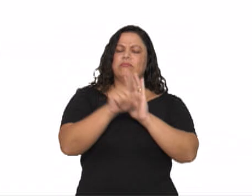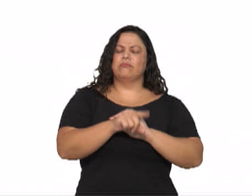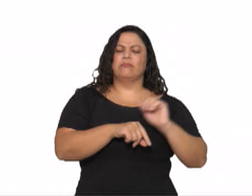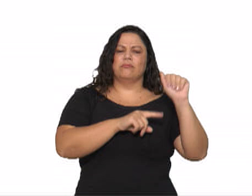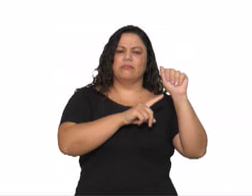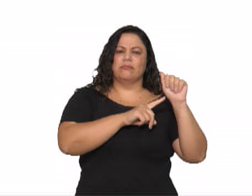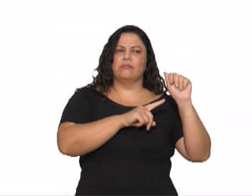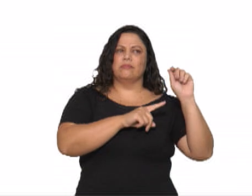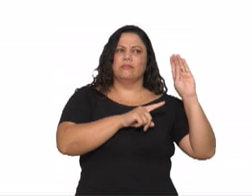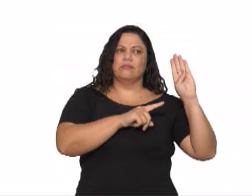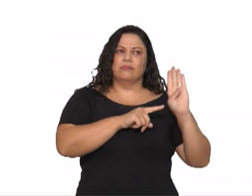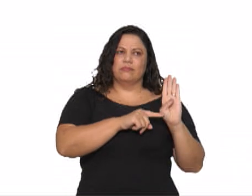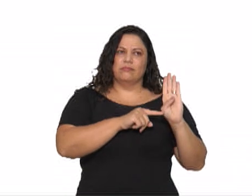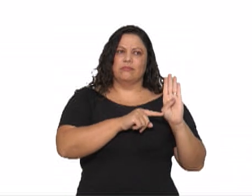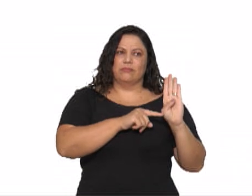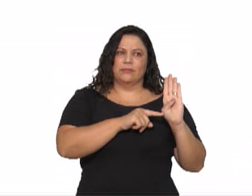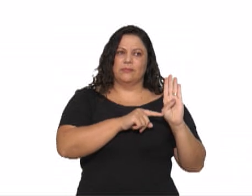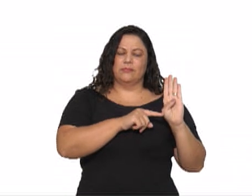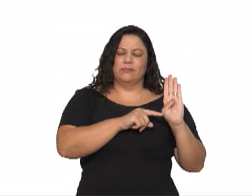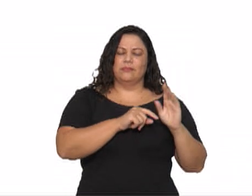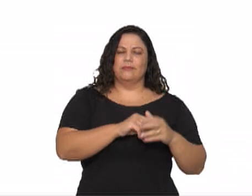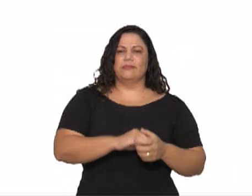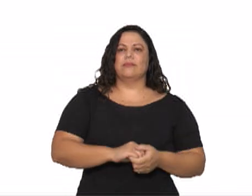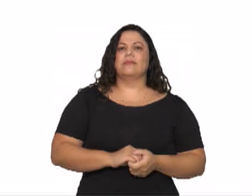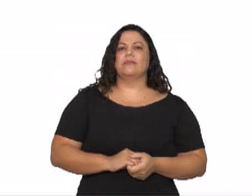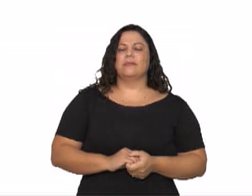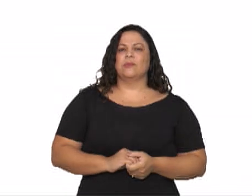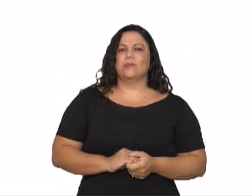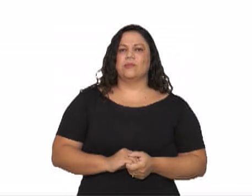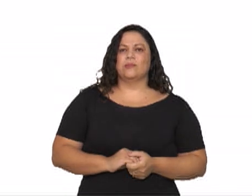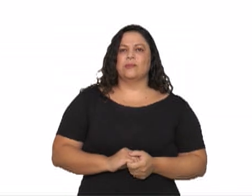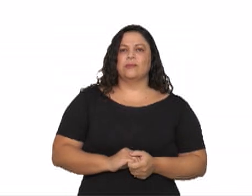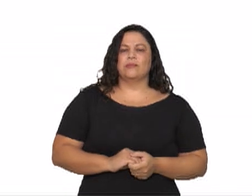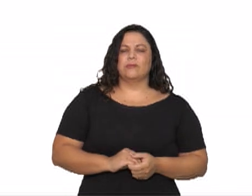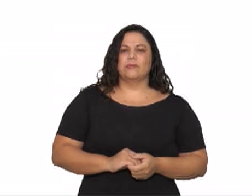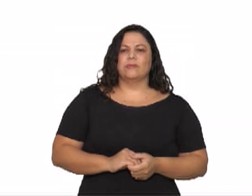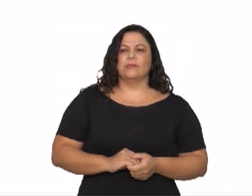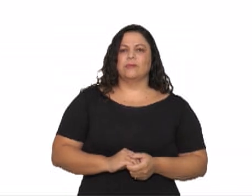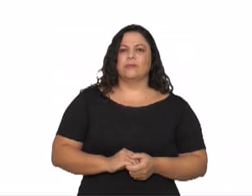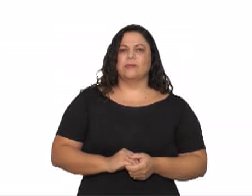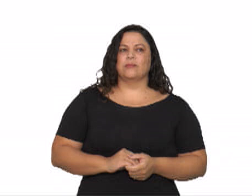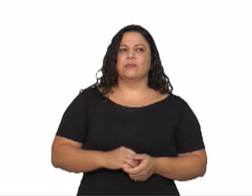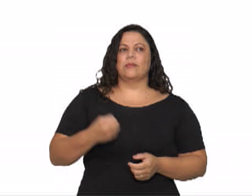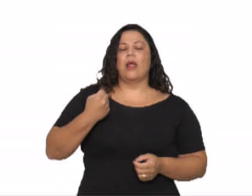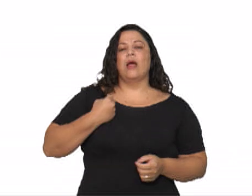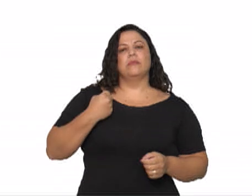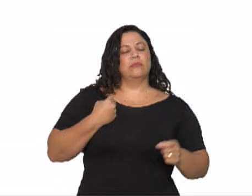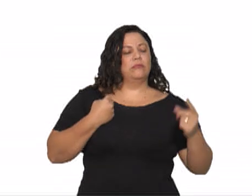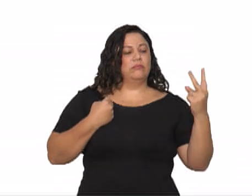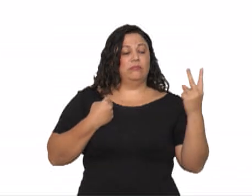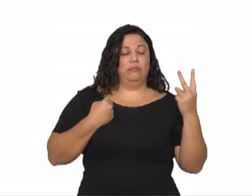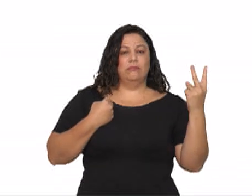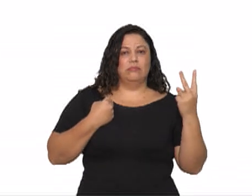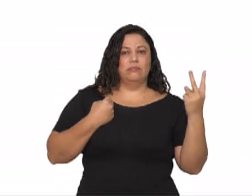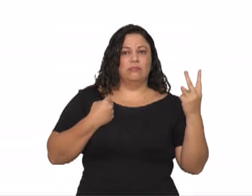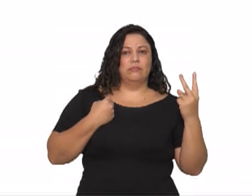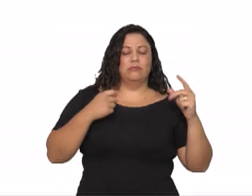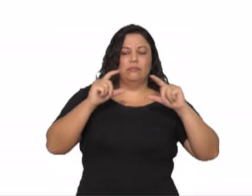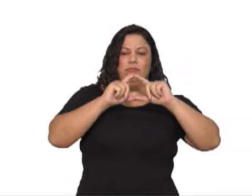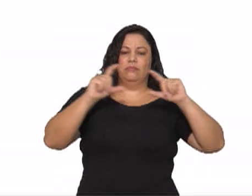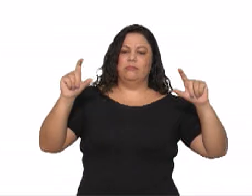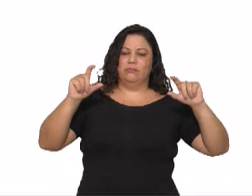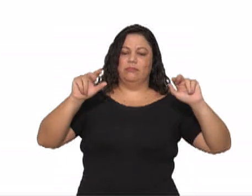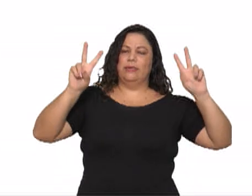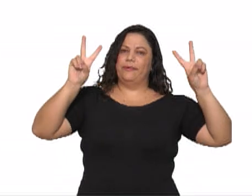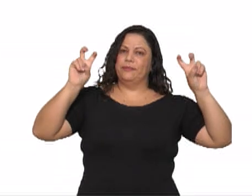sentimento estético, com versos e palavras repetidas. 2. Sobre as orações condicionais, o tema de